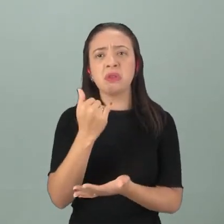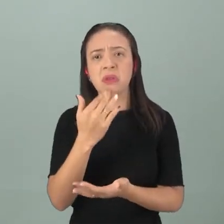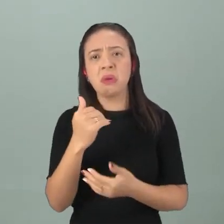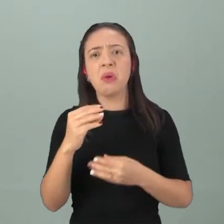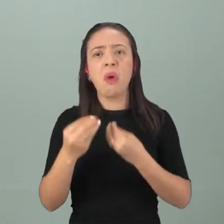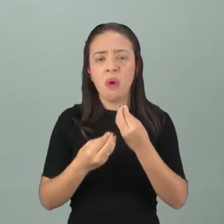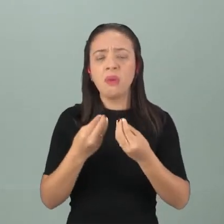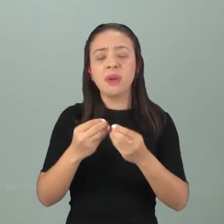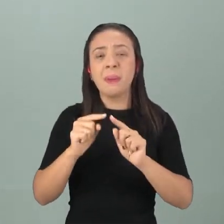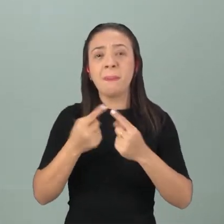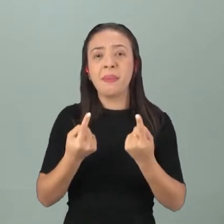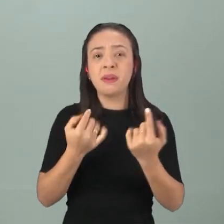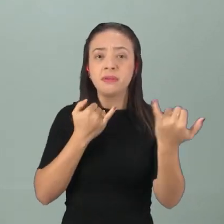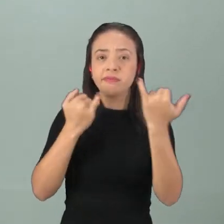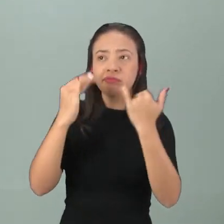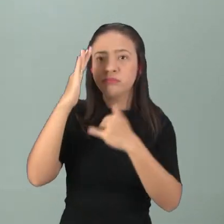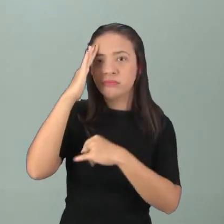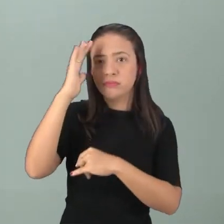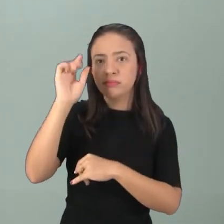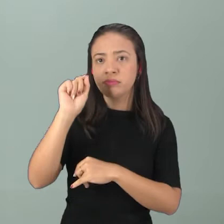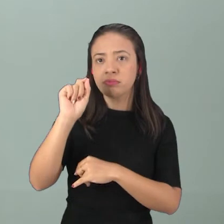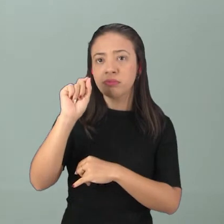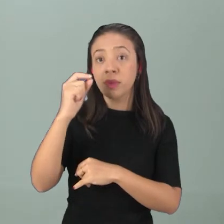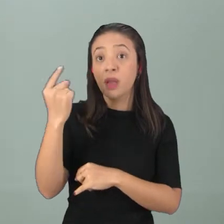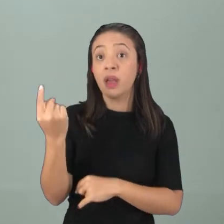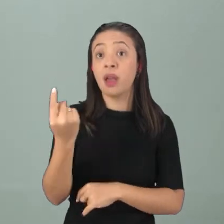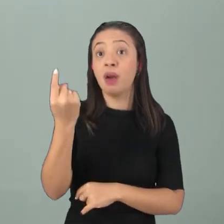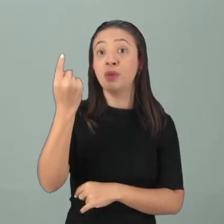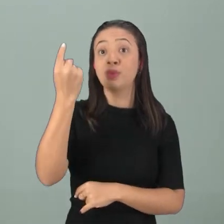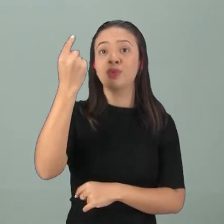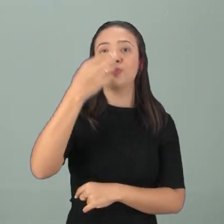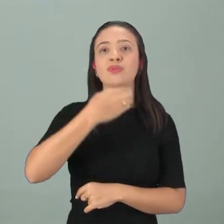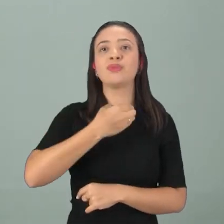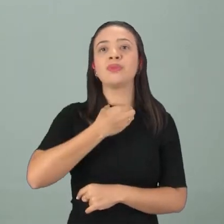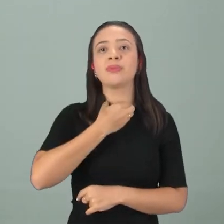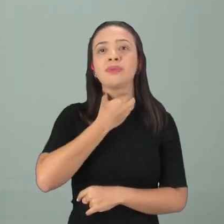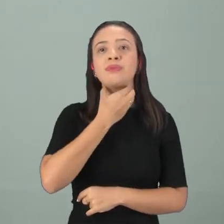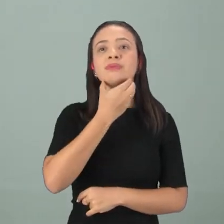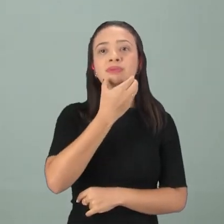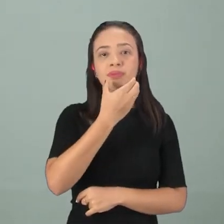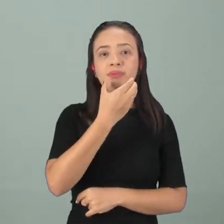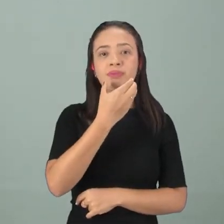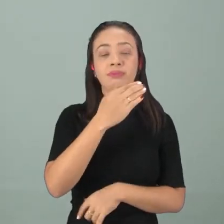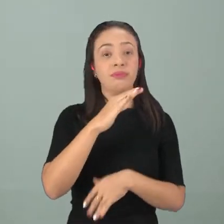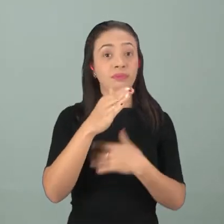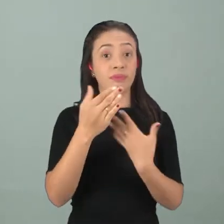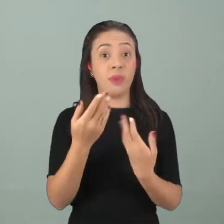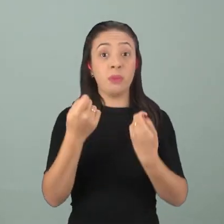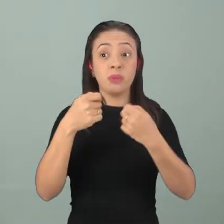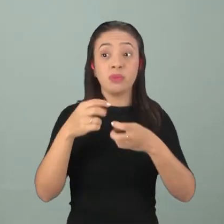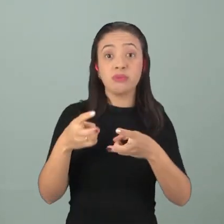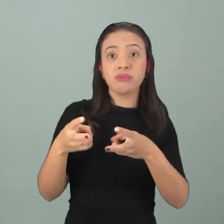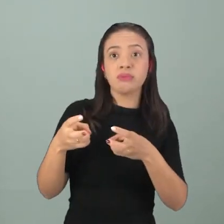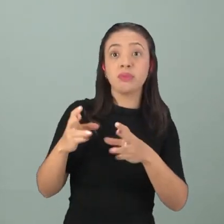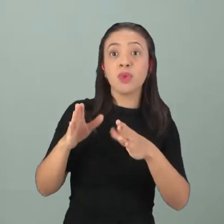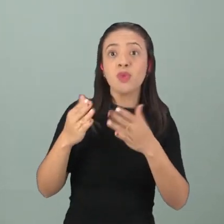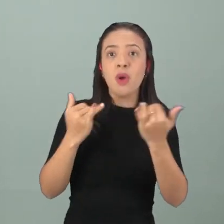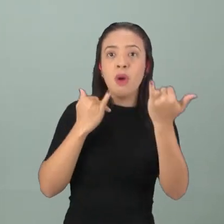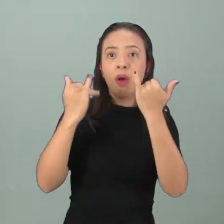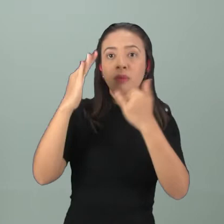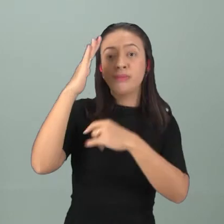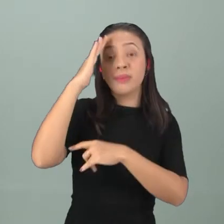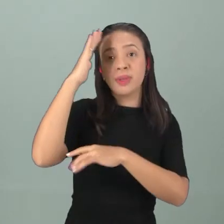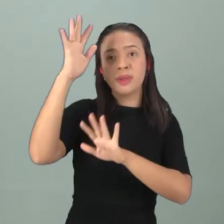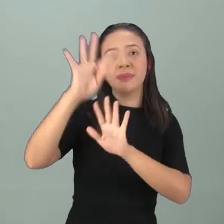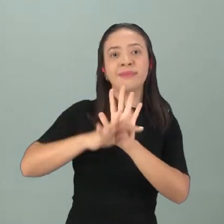mais alto, mas a ideia central desse texto apresentado é a altura da girafa, tá? E assim a gente consegue captar qual